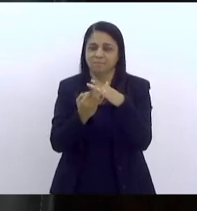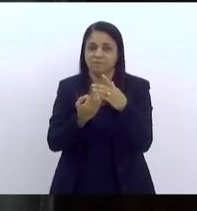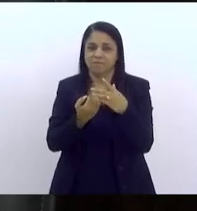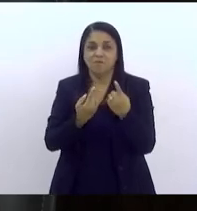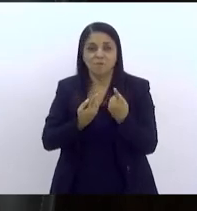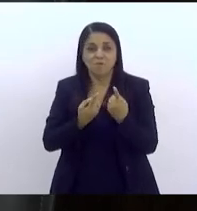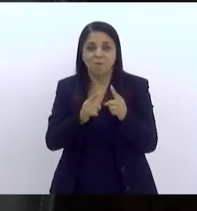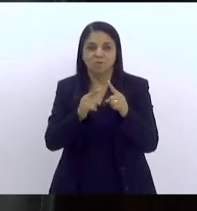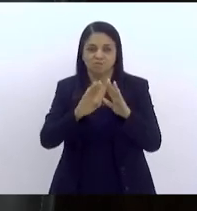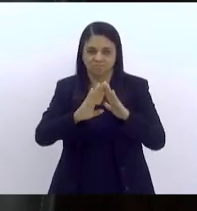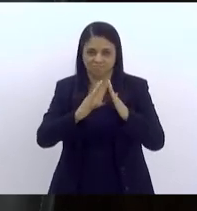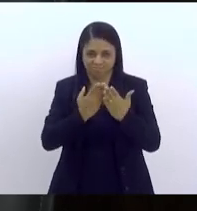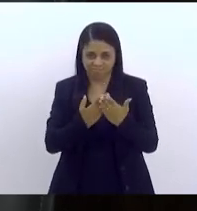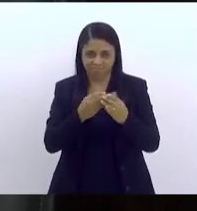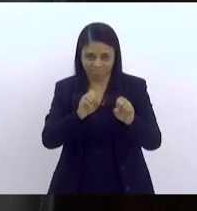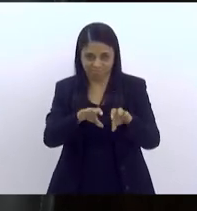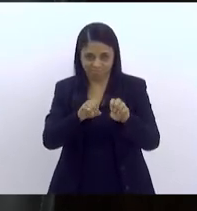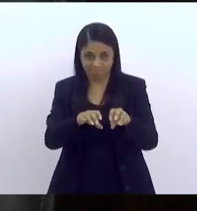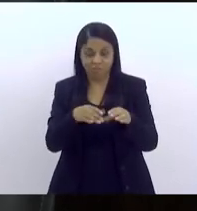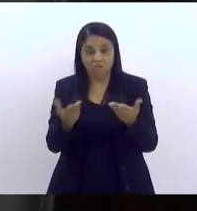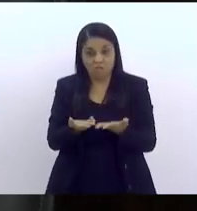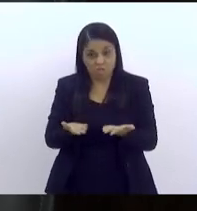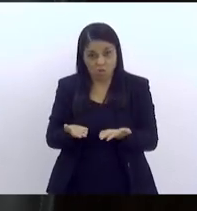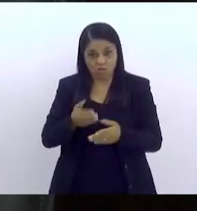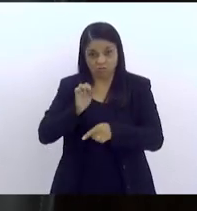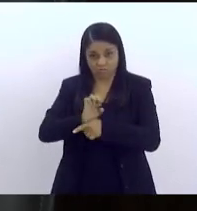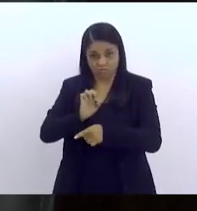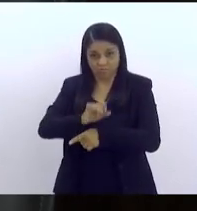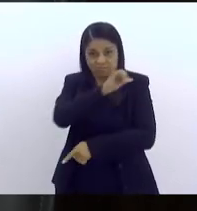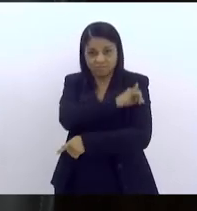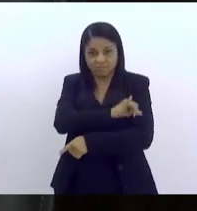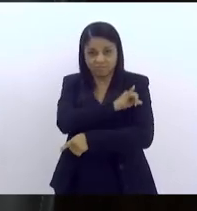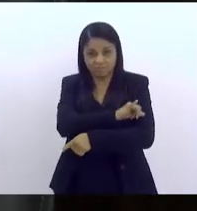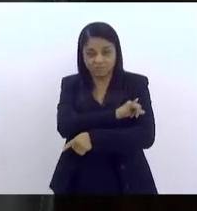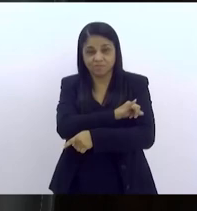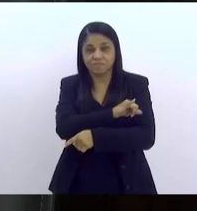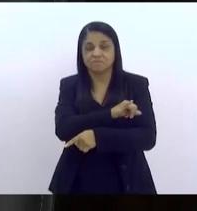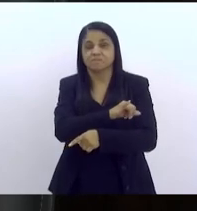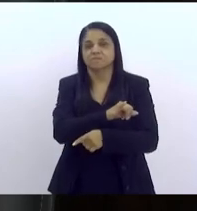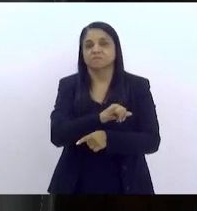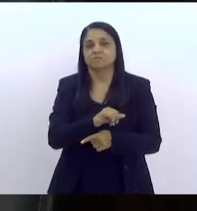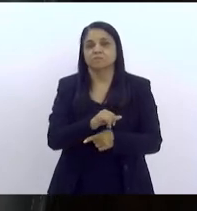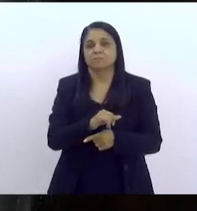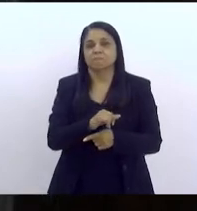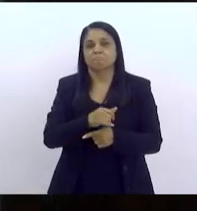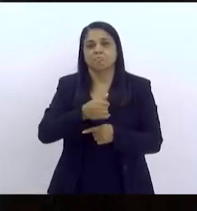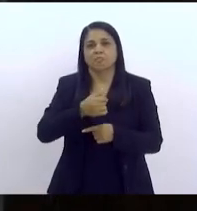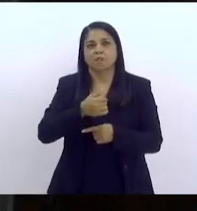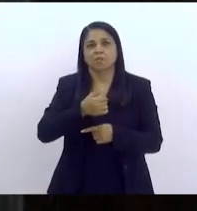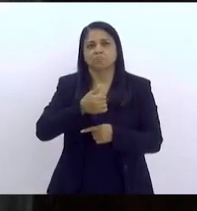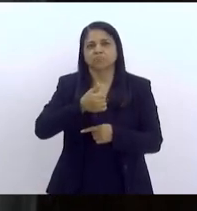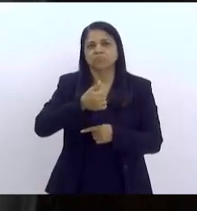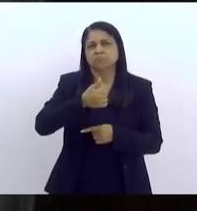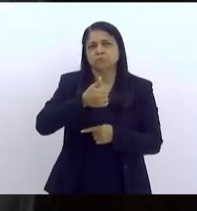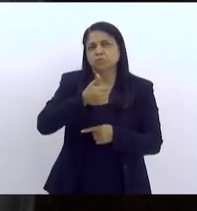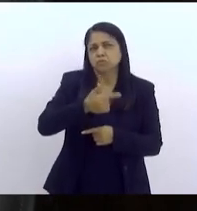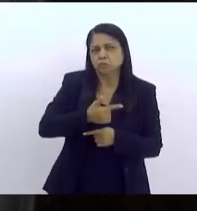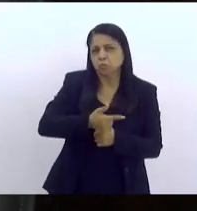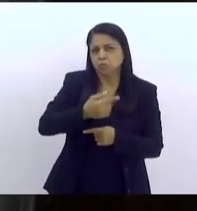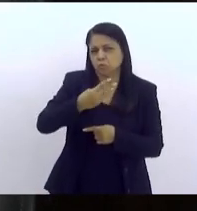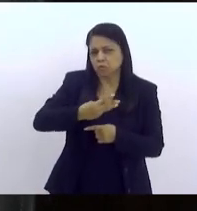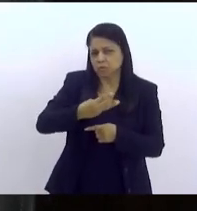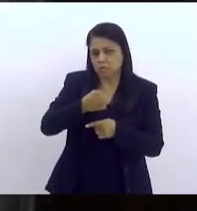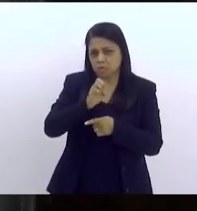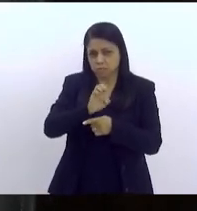e nós termos no estado do Rio de Janeiro como um dos Estados o segundo ou terceiro estado